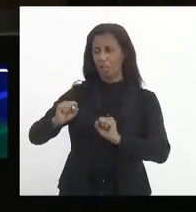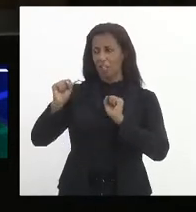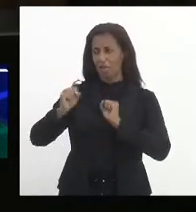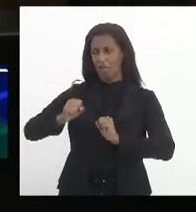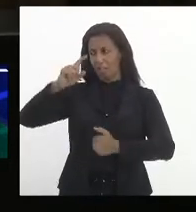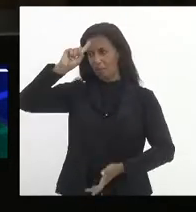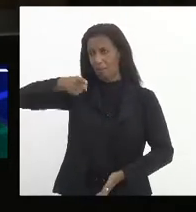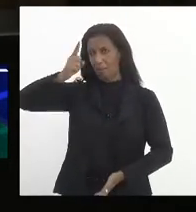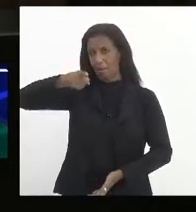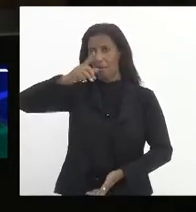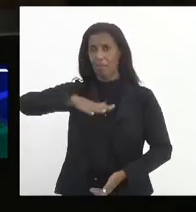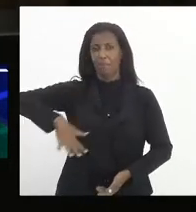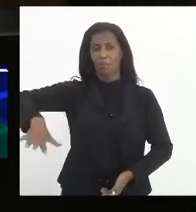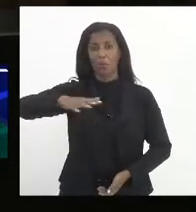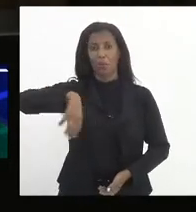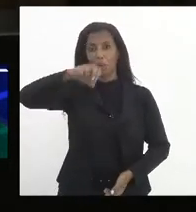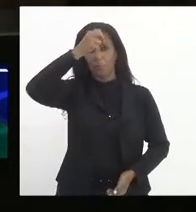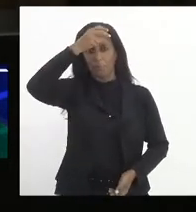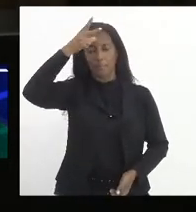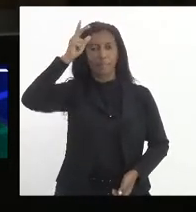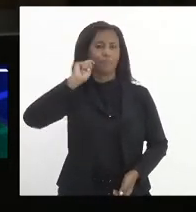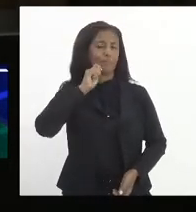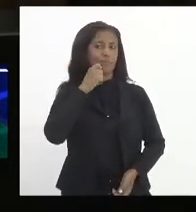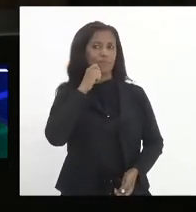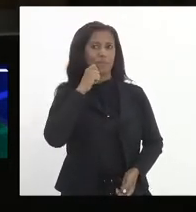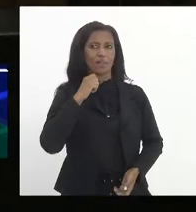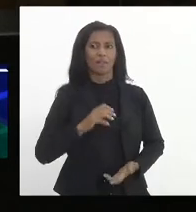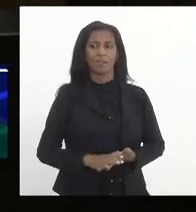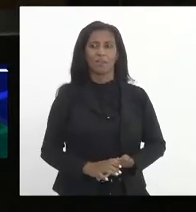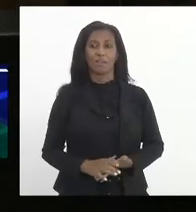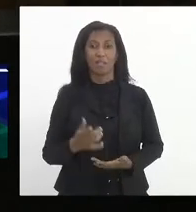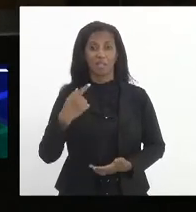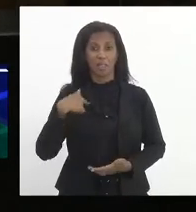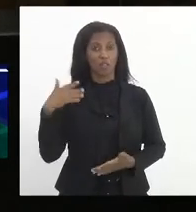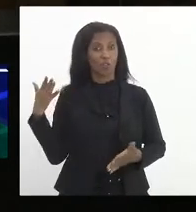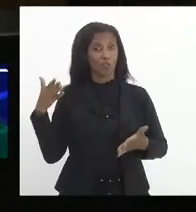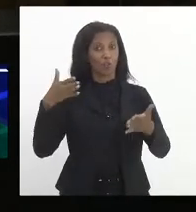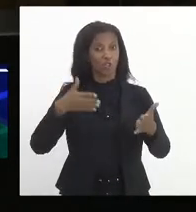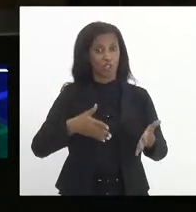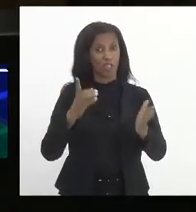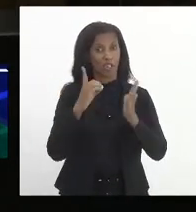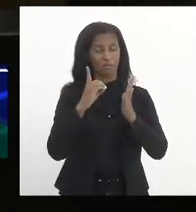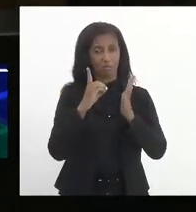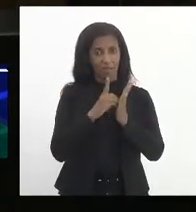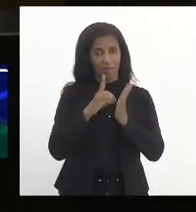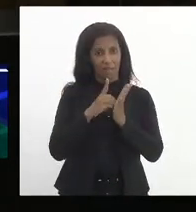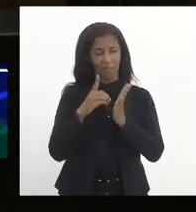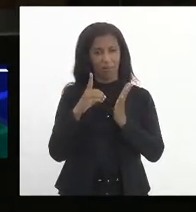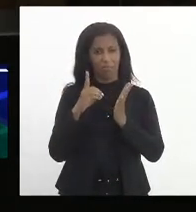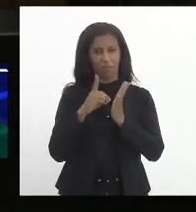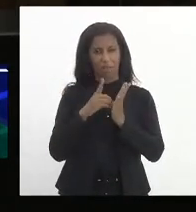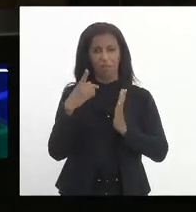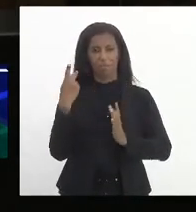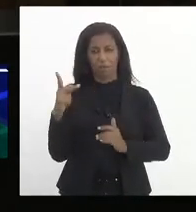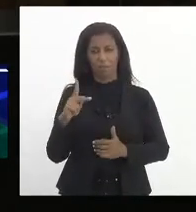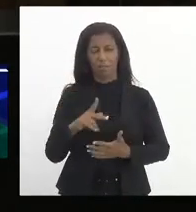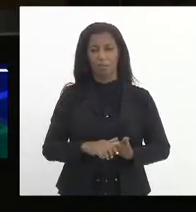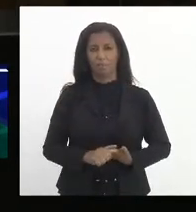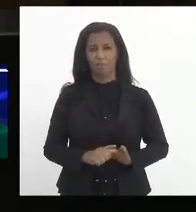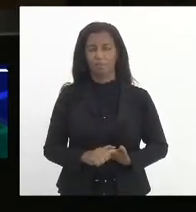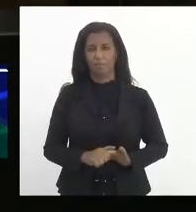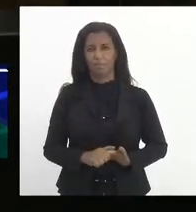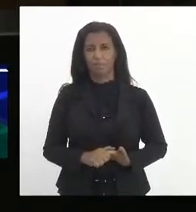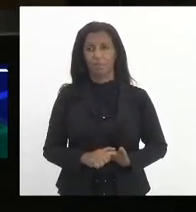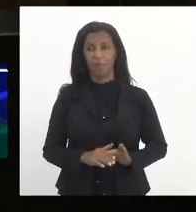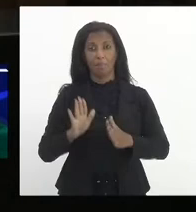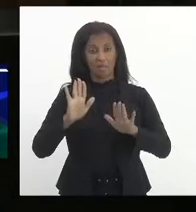sido tomadas pela atual prefeito Eduardo Paes e eu vou chegar no decreto dele mas antes de